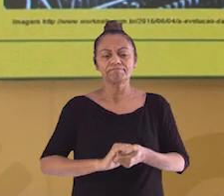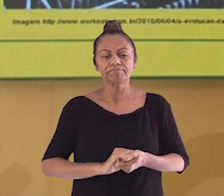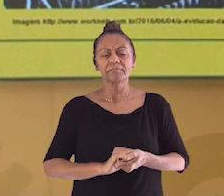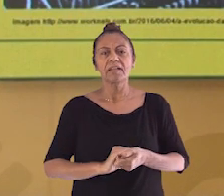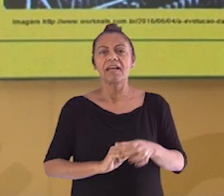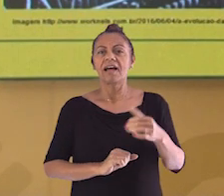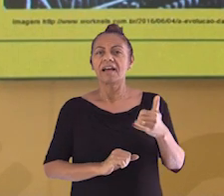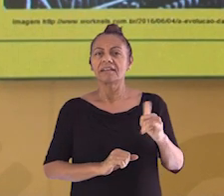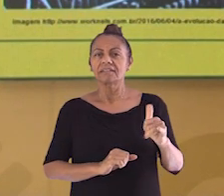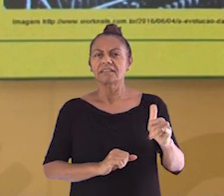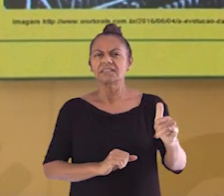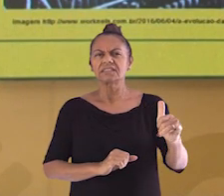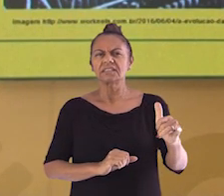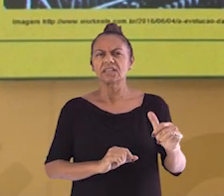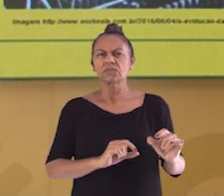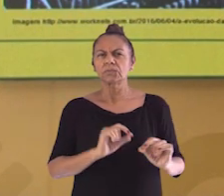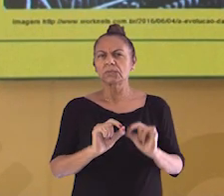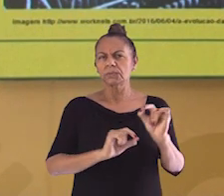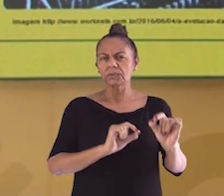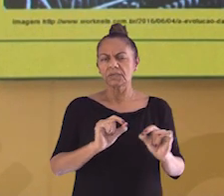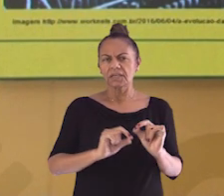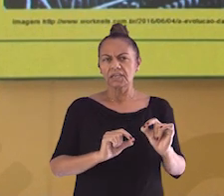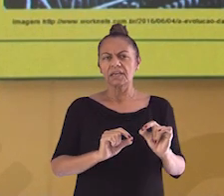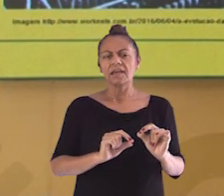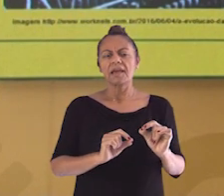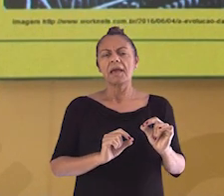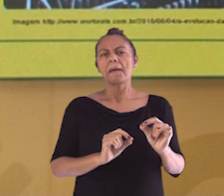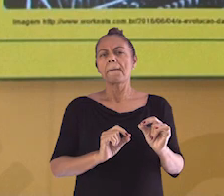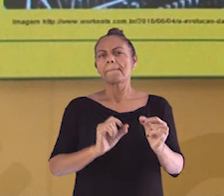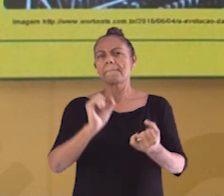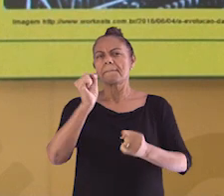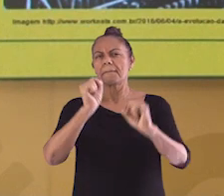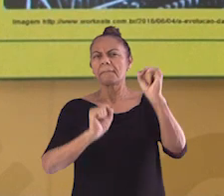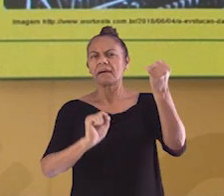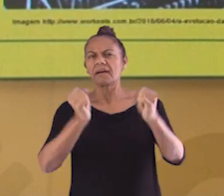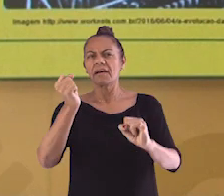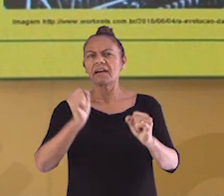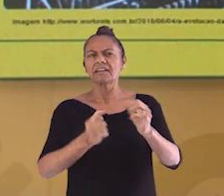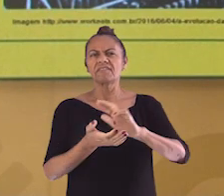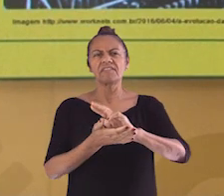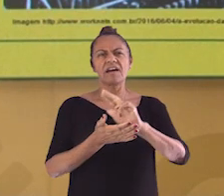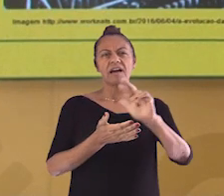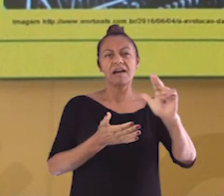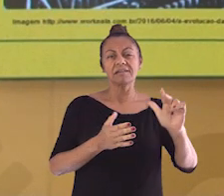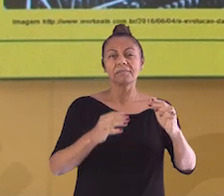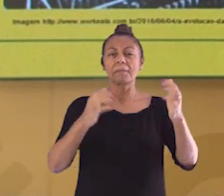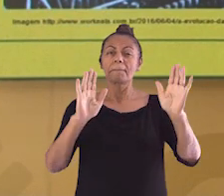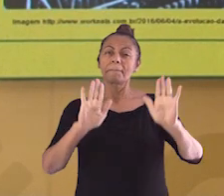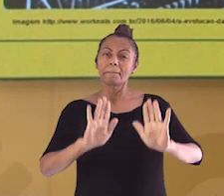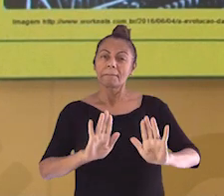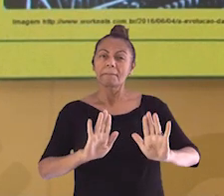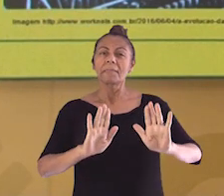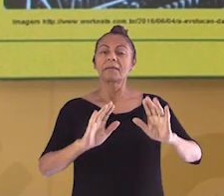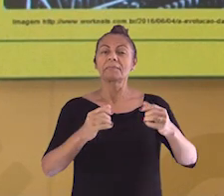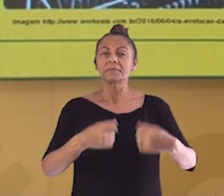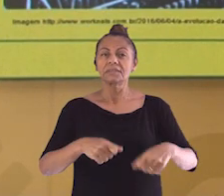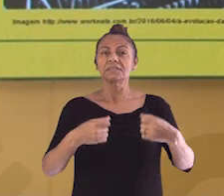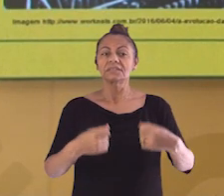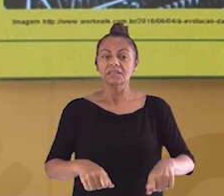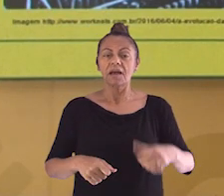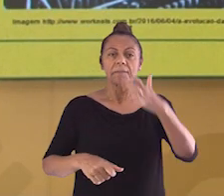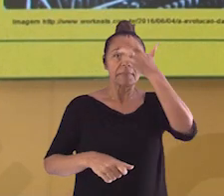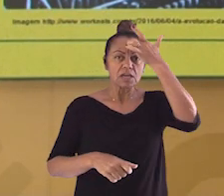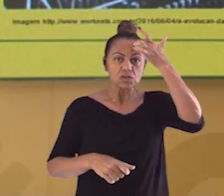A eletricidade mecanizou muitas máquinas, mas ainda assim a necessidade de mão de obra nas fábricas era